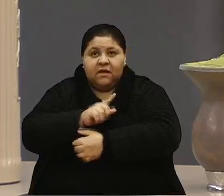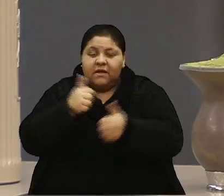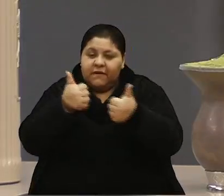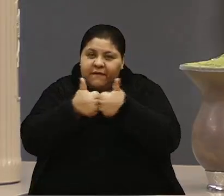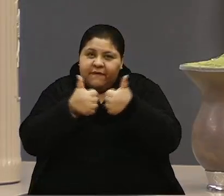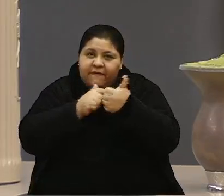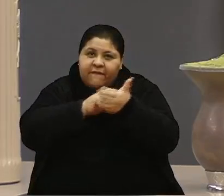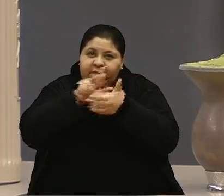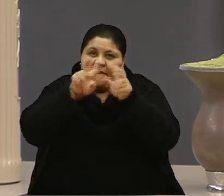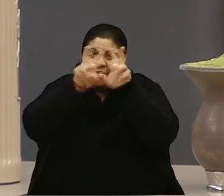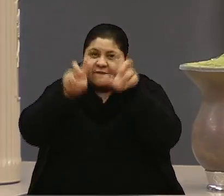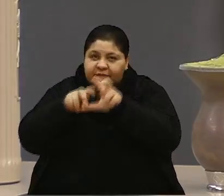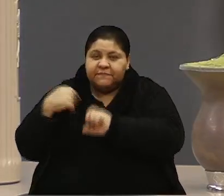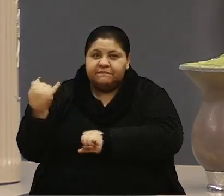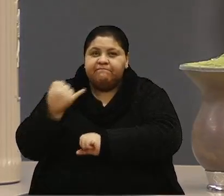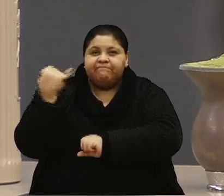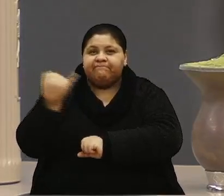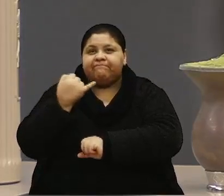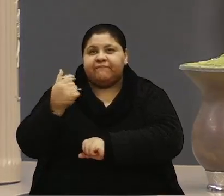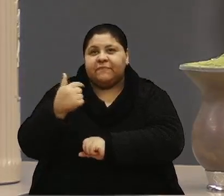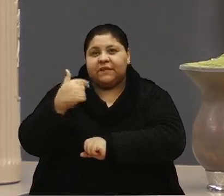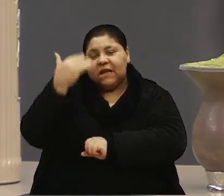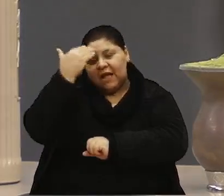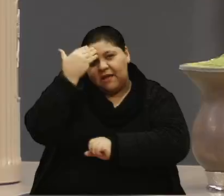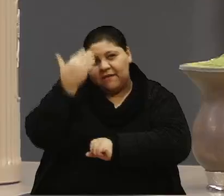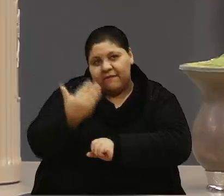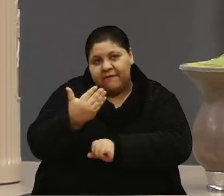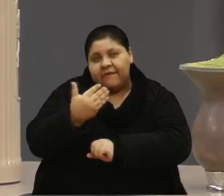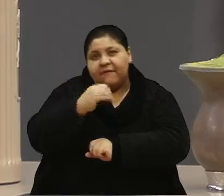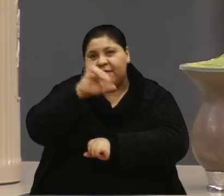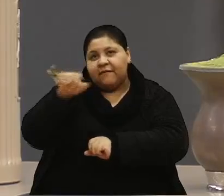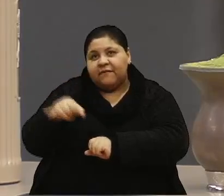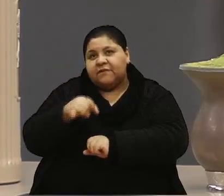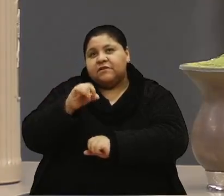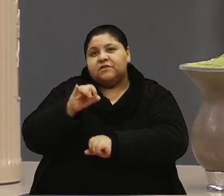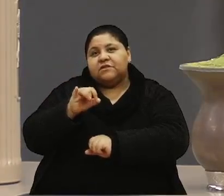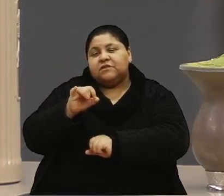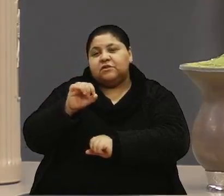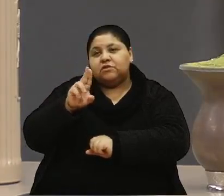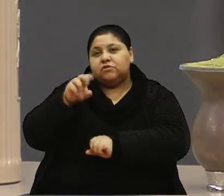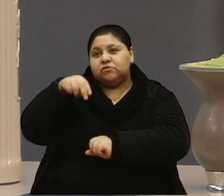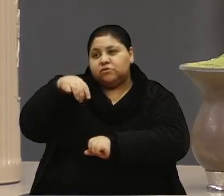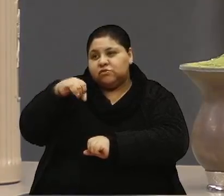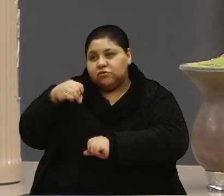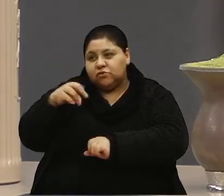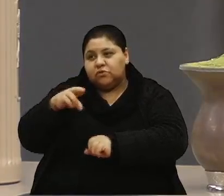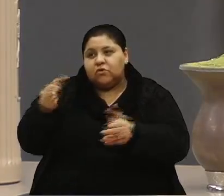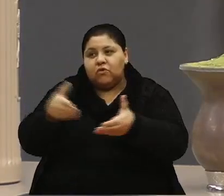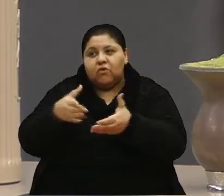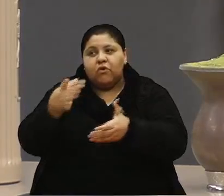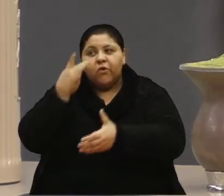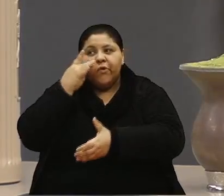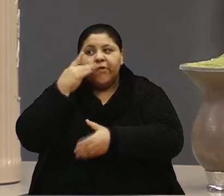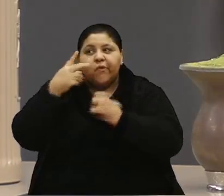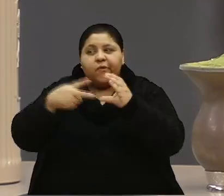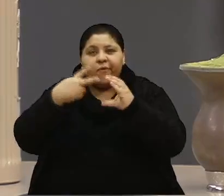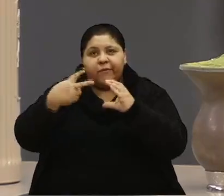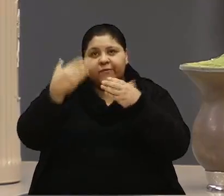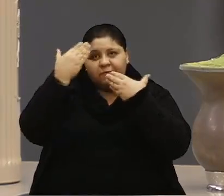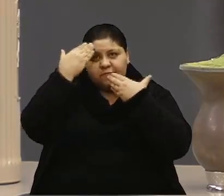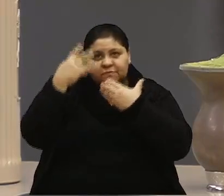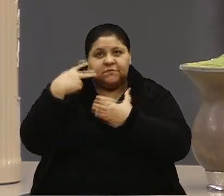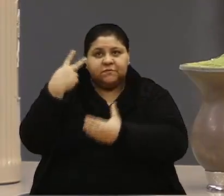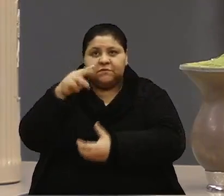vários temas importantíssimos. Então, agradecer ao Júnior pela presença aqui no nosso plenário da Câmara de Vereadores de Caxias do Sul. Obrigada, vereador